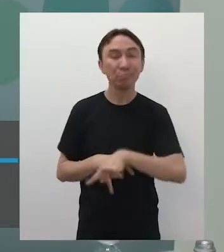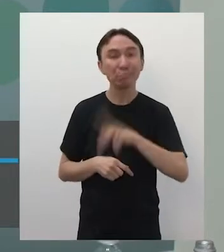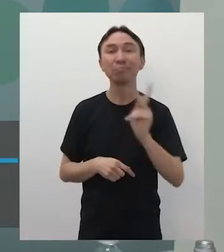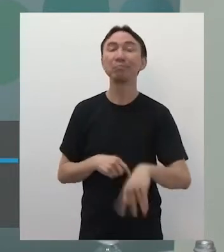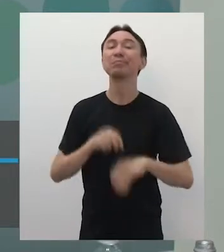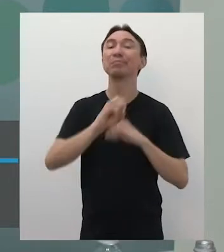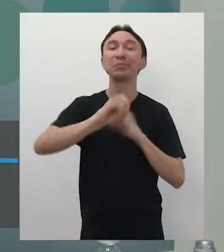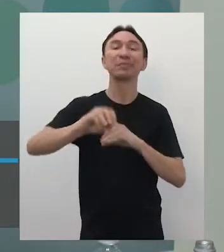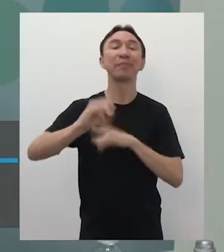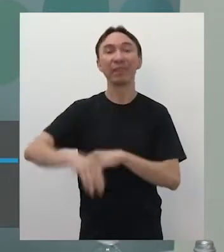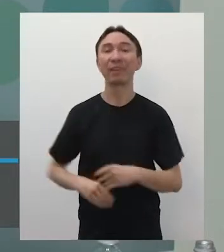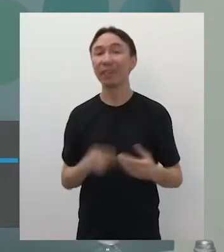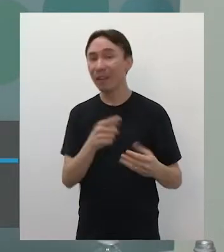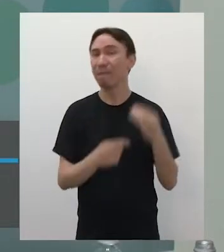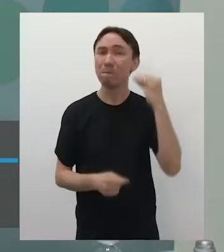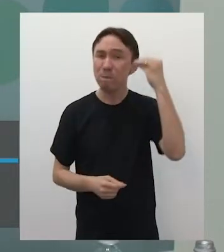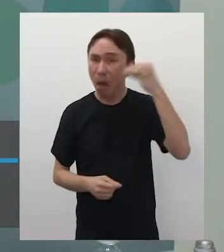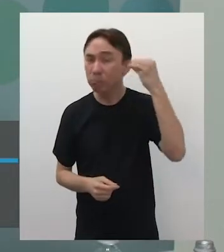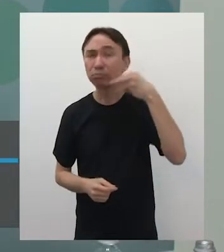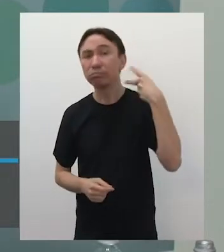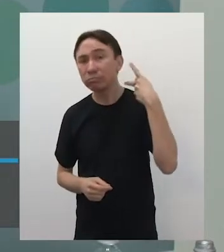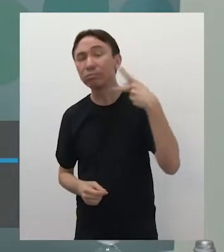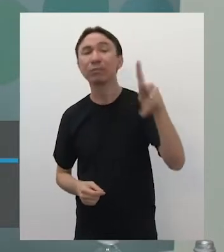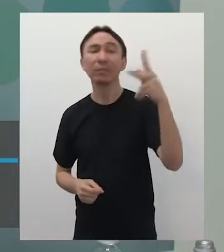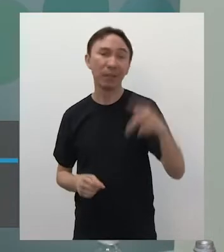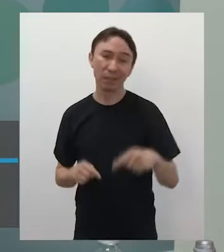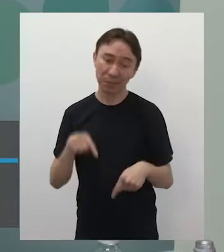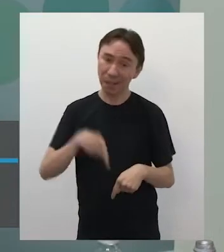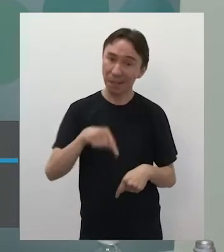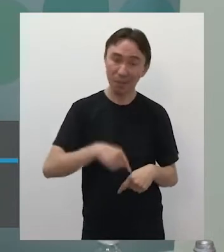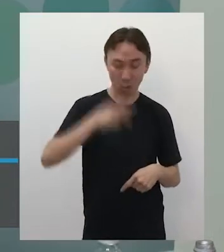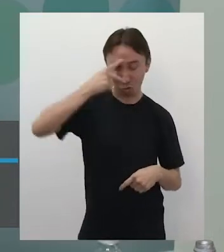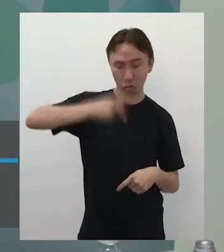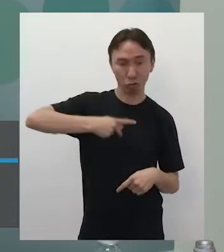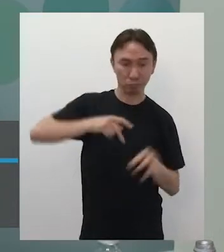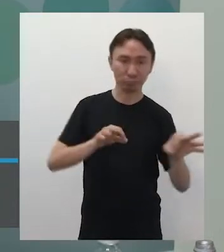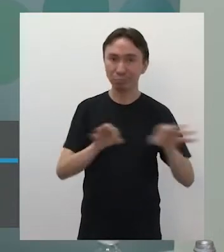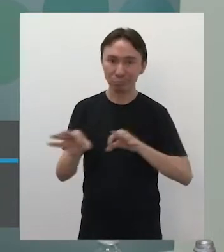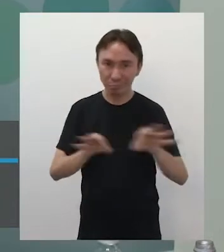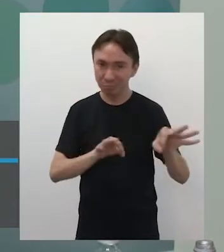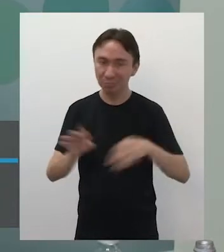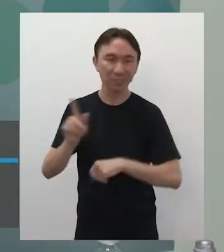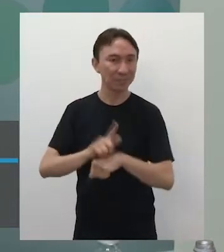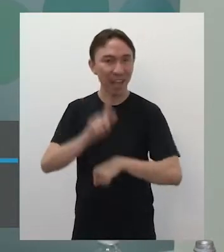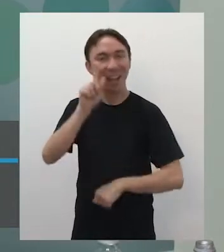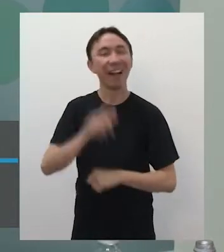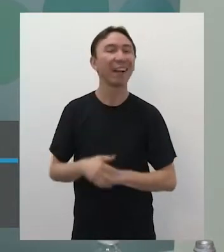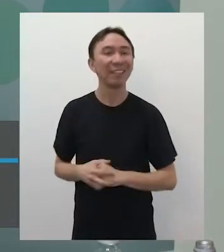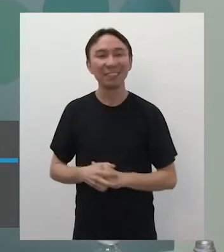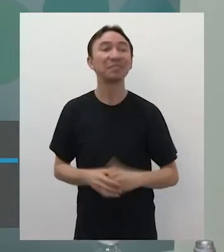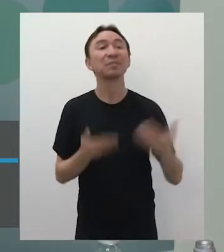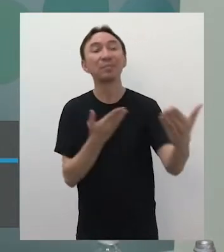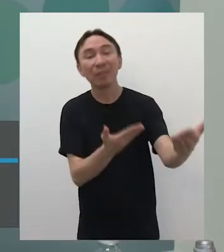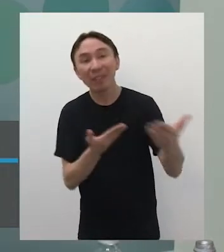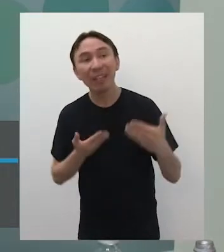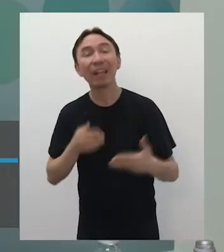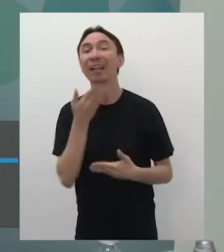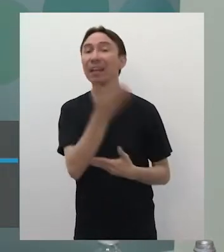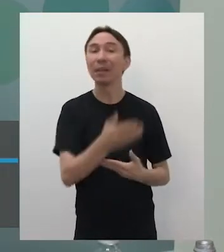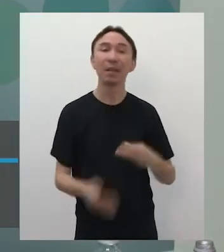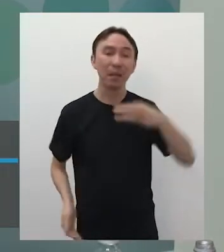coisa na responsabilidade também, né? Que é uma outra característica. que vocês têm mais dificuldade e por